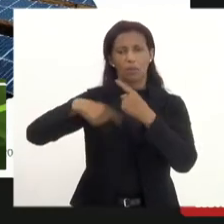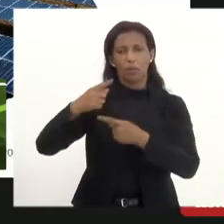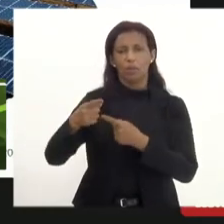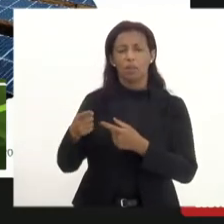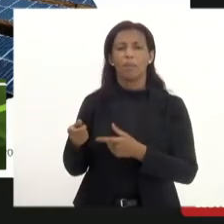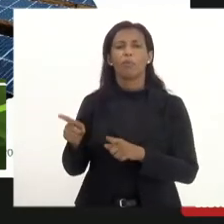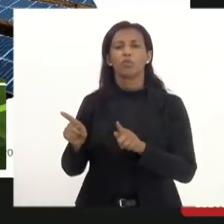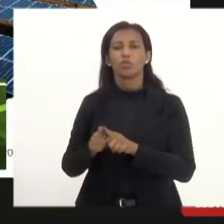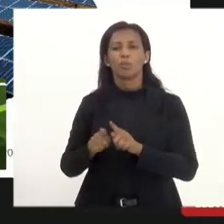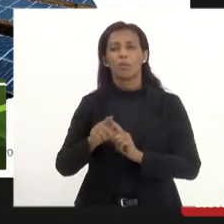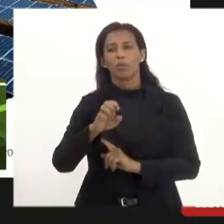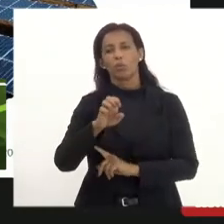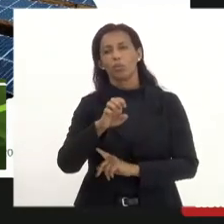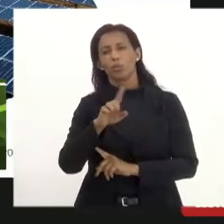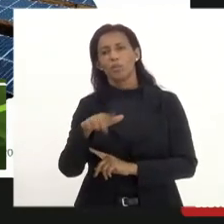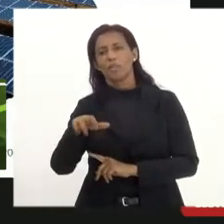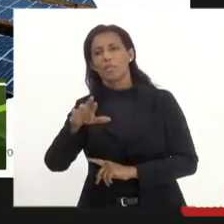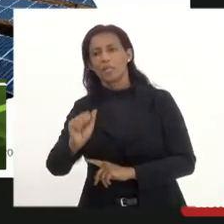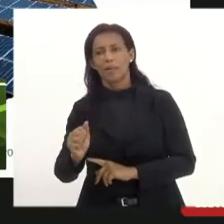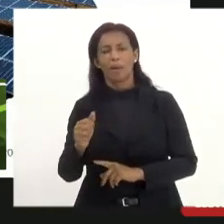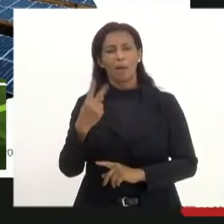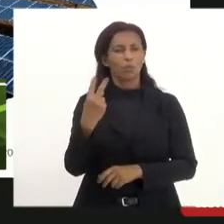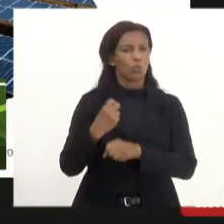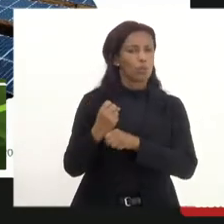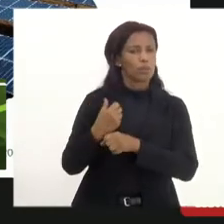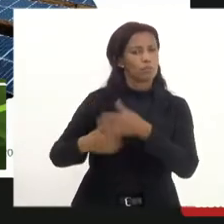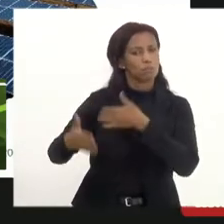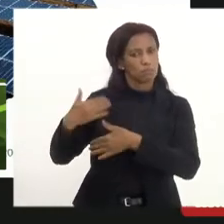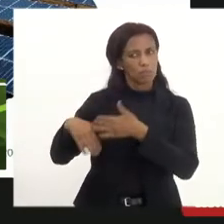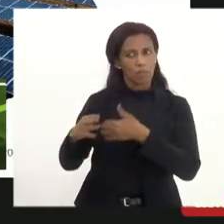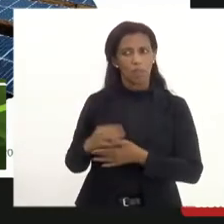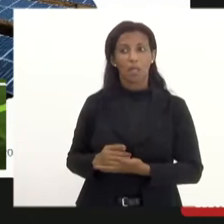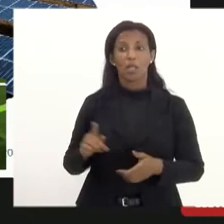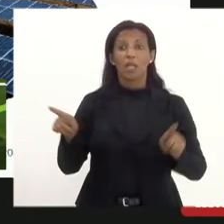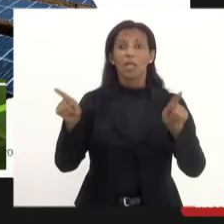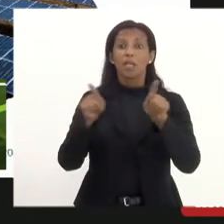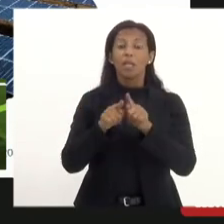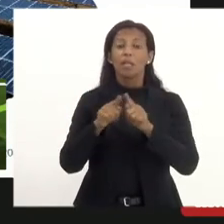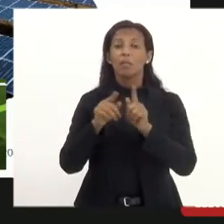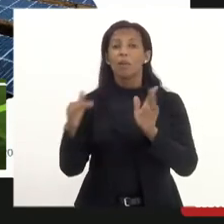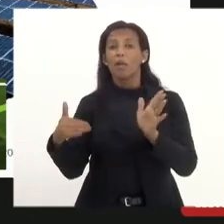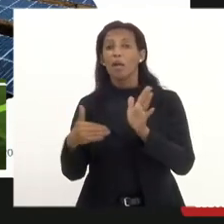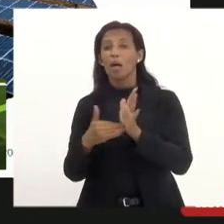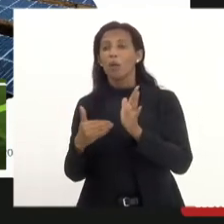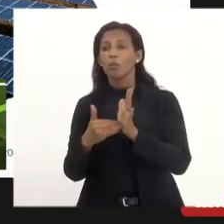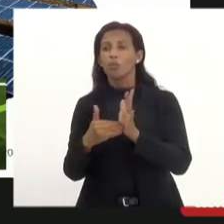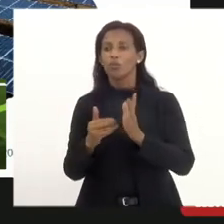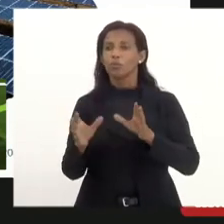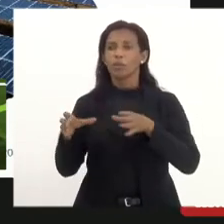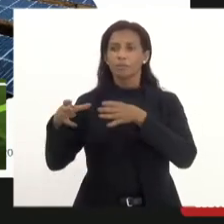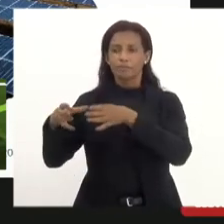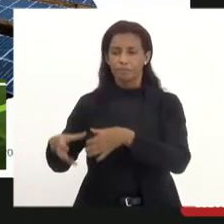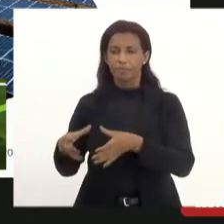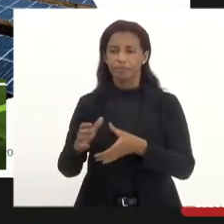Grupo Zema, há 2 anos atrás. E também possuímos a planta